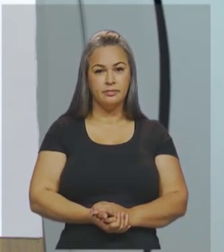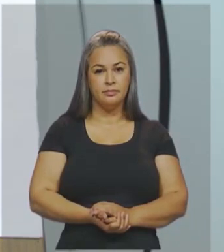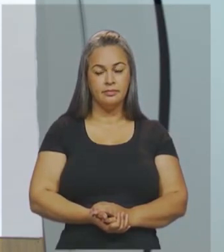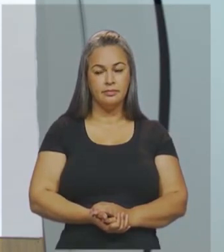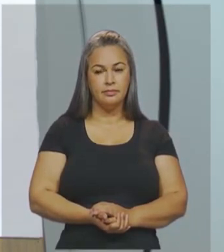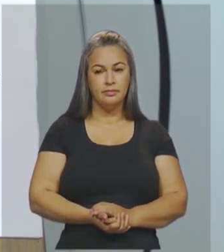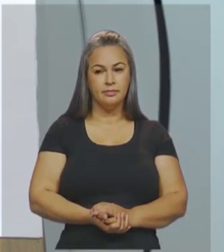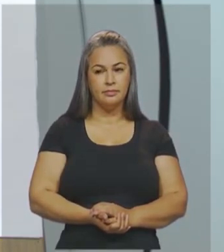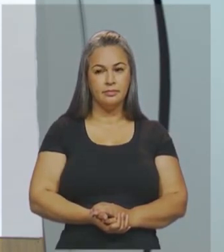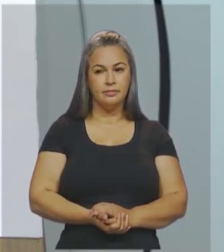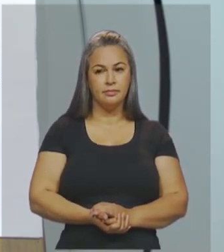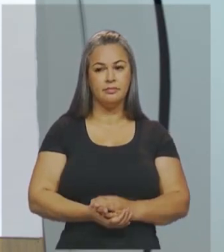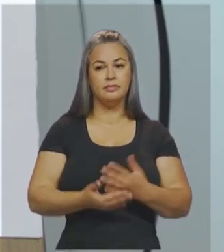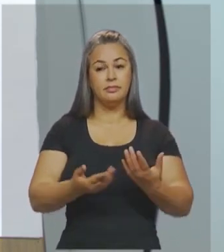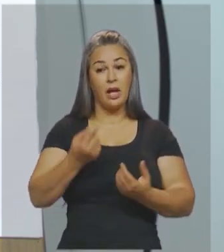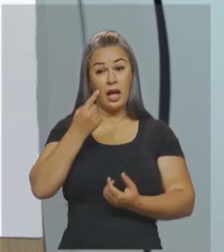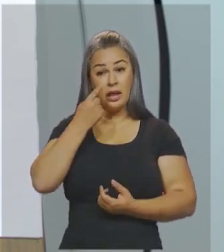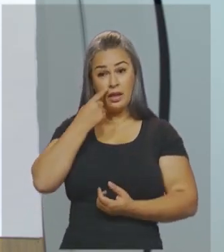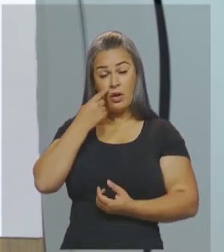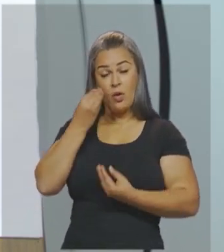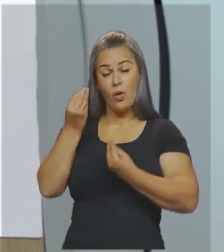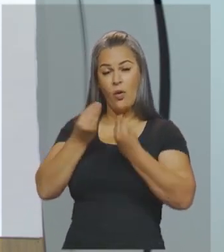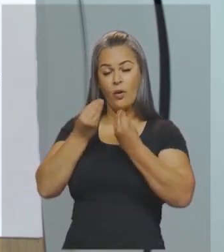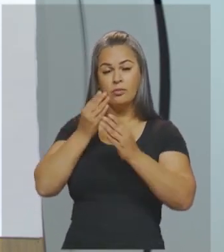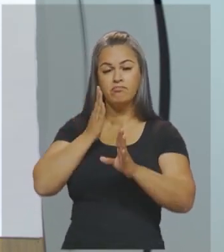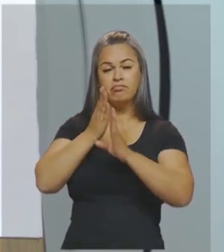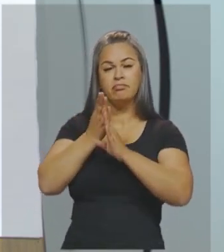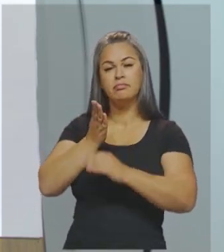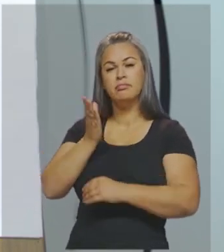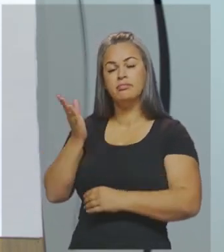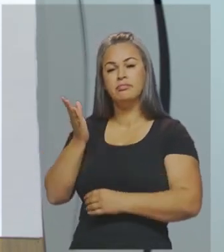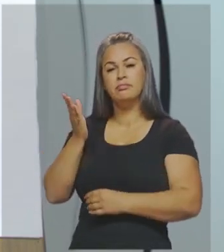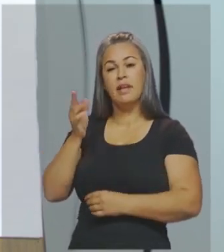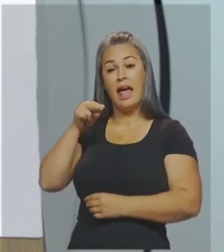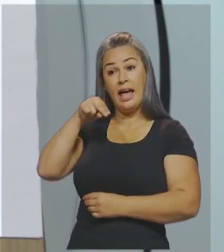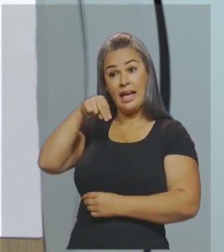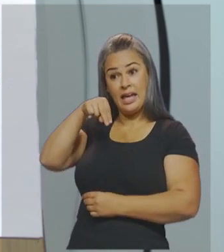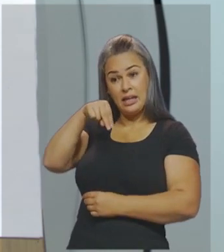Que no caso é n dividido por 2 e